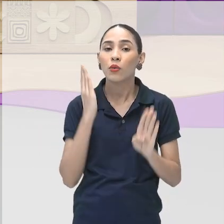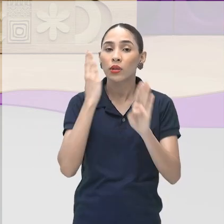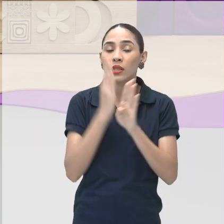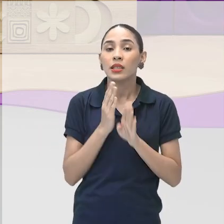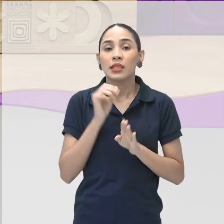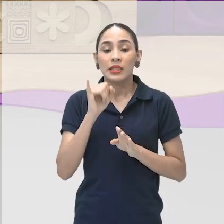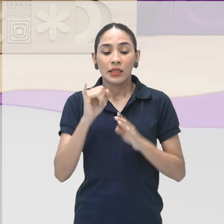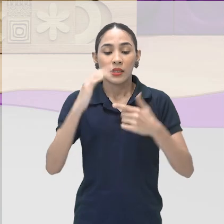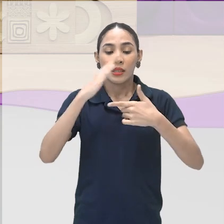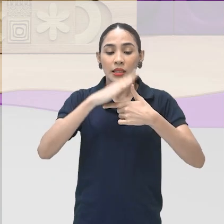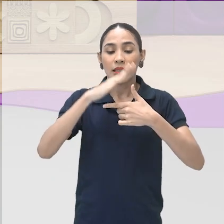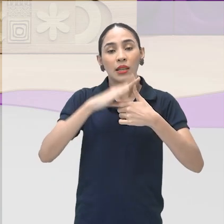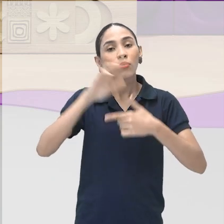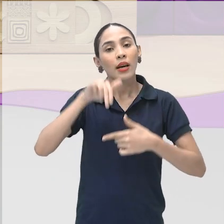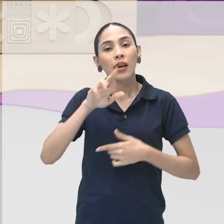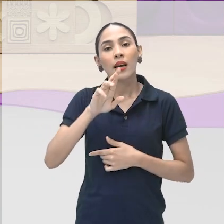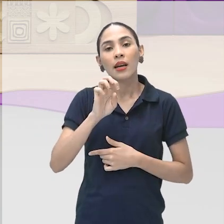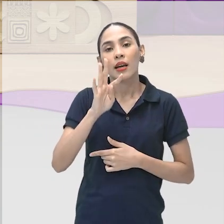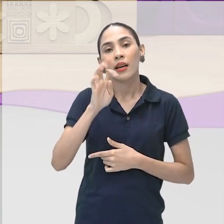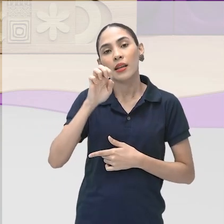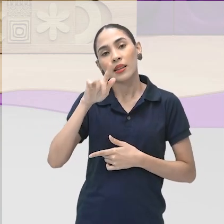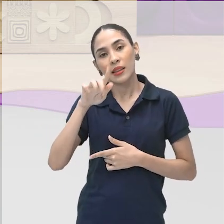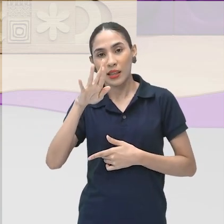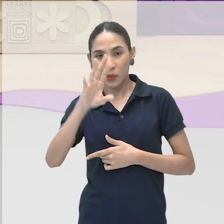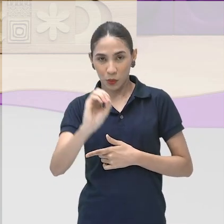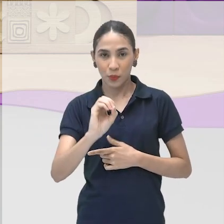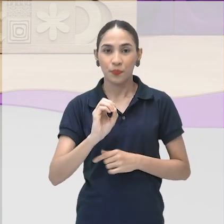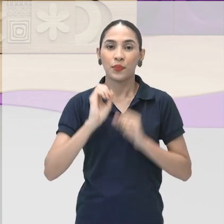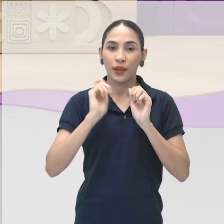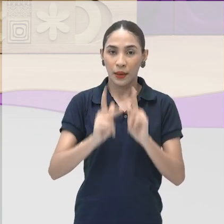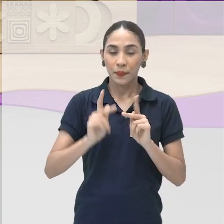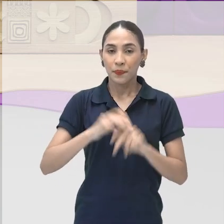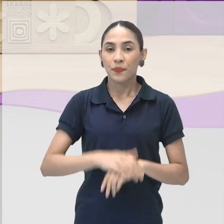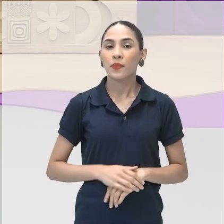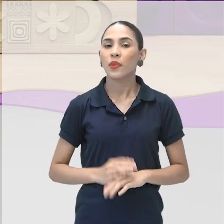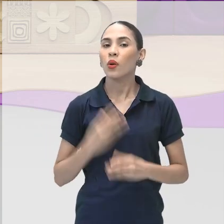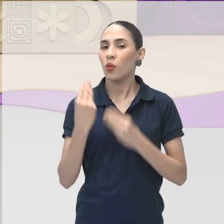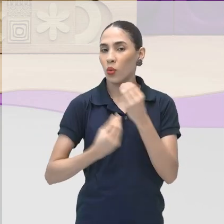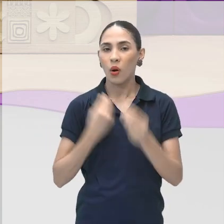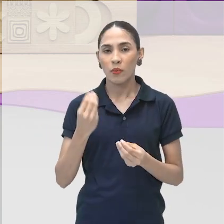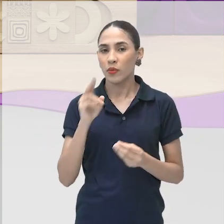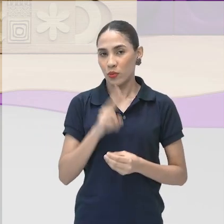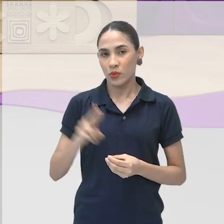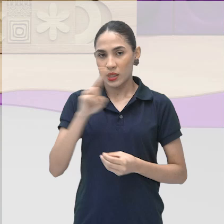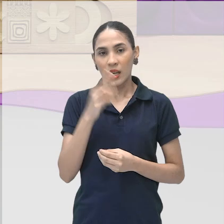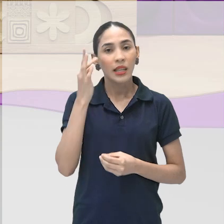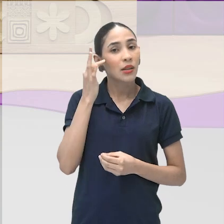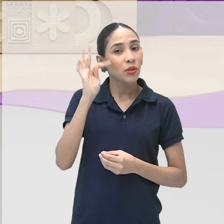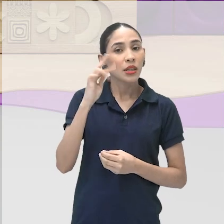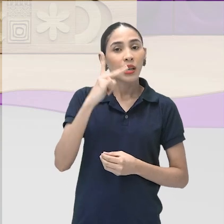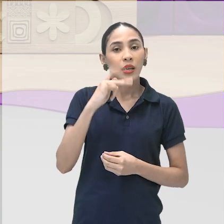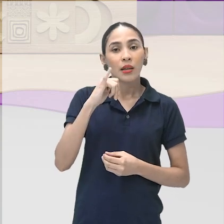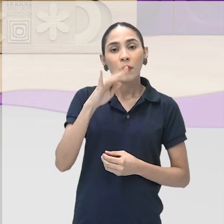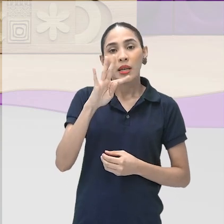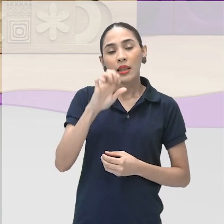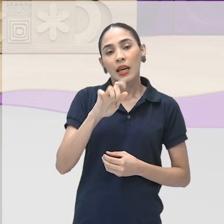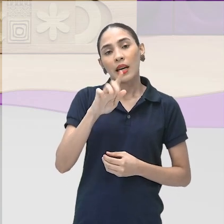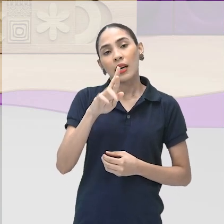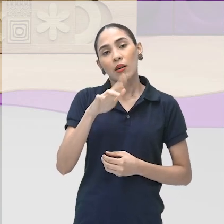o triângulo for um triângulo retângulo, certo? Então, aonde é que a gente vai utilizar esse Teorema de Pitágoras,